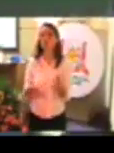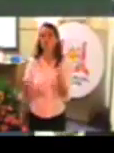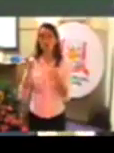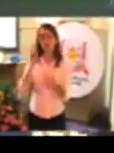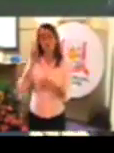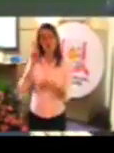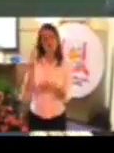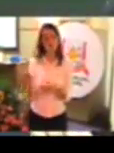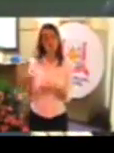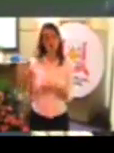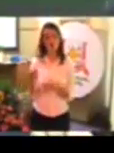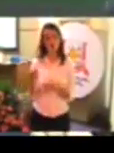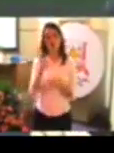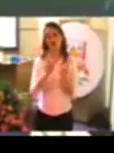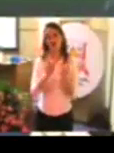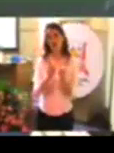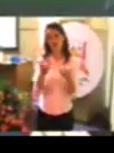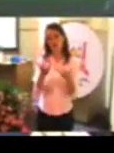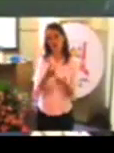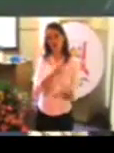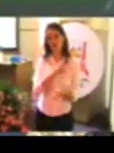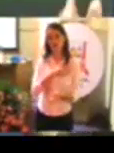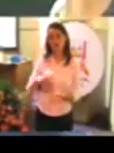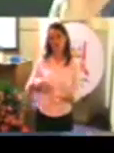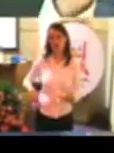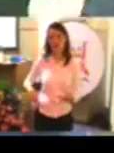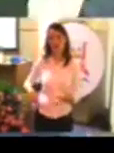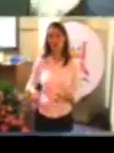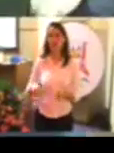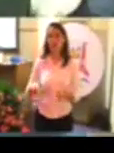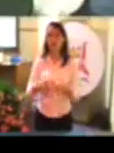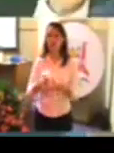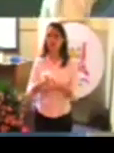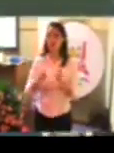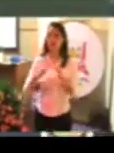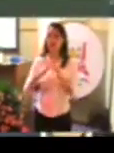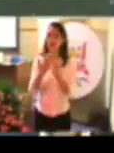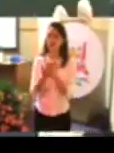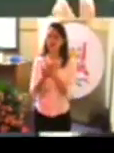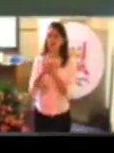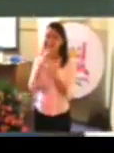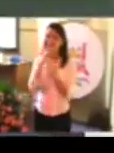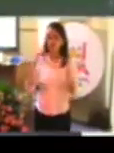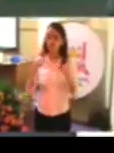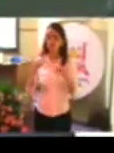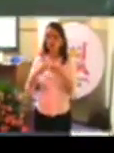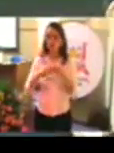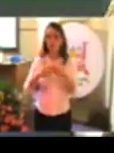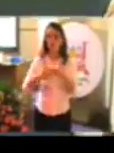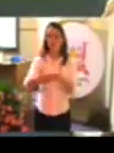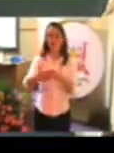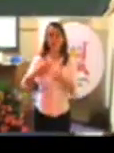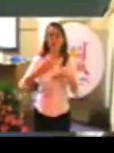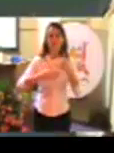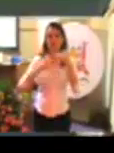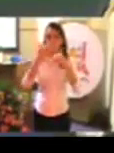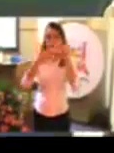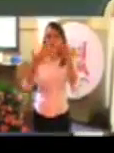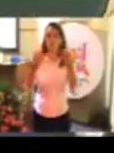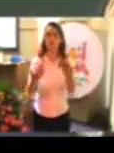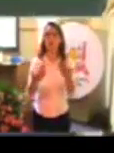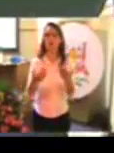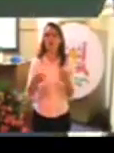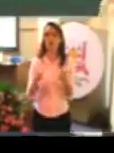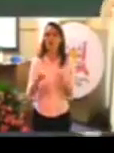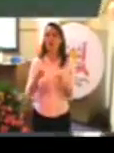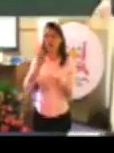a história da Câmara Municipal de Criciúma. Essa escola vai ser um paradigma daqui para frente. a escola da a